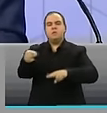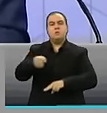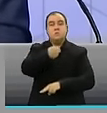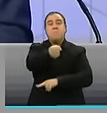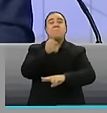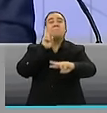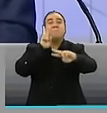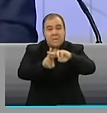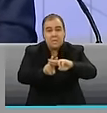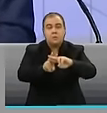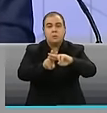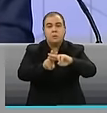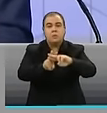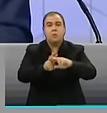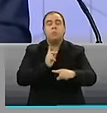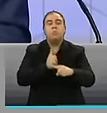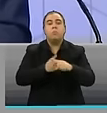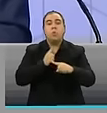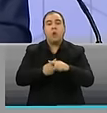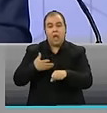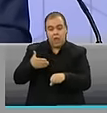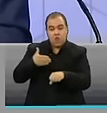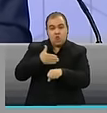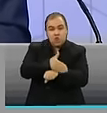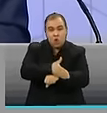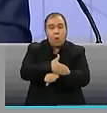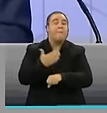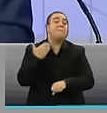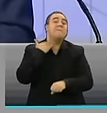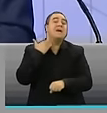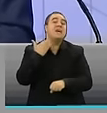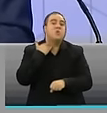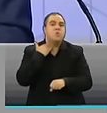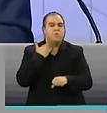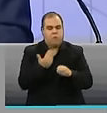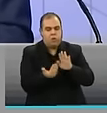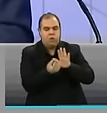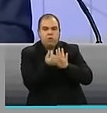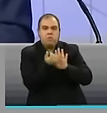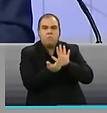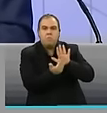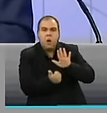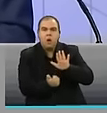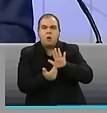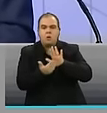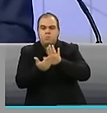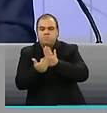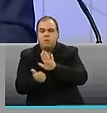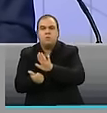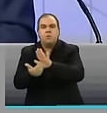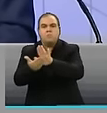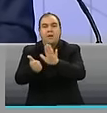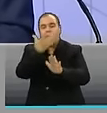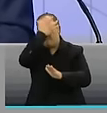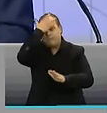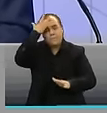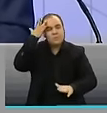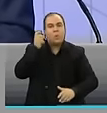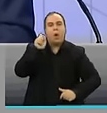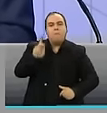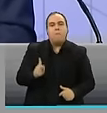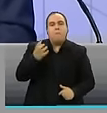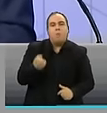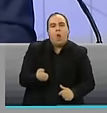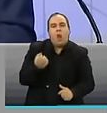preso, porque entrou na conta das pessoas para subtrair o recurso das pessoas, aposentados e